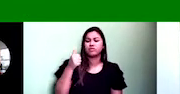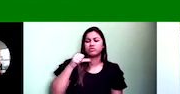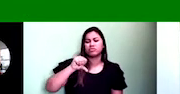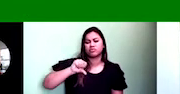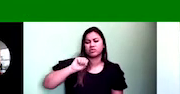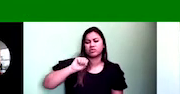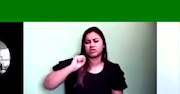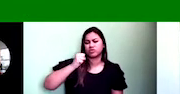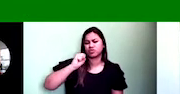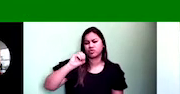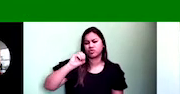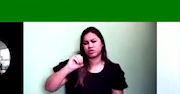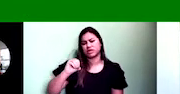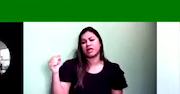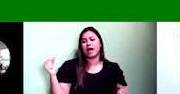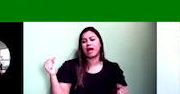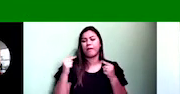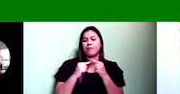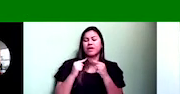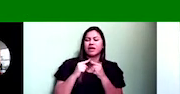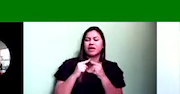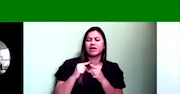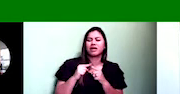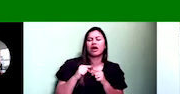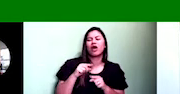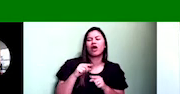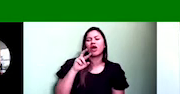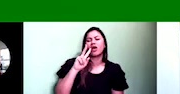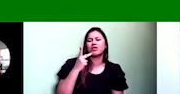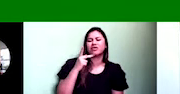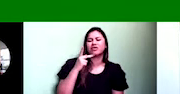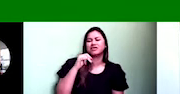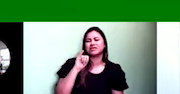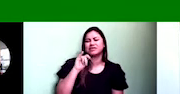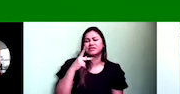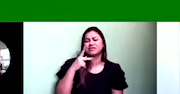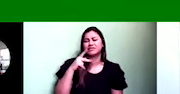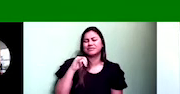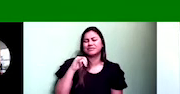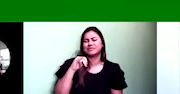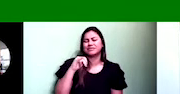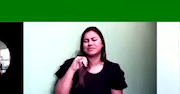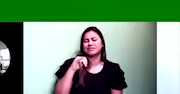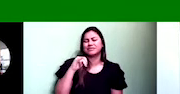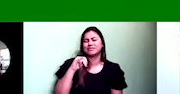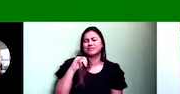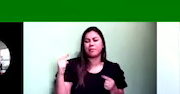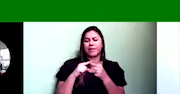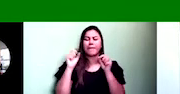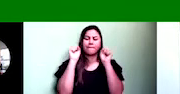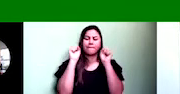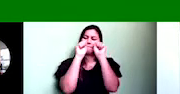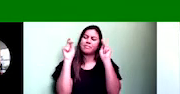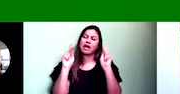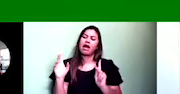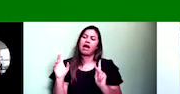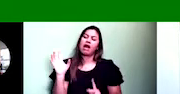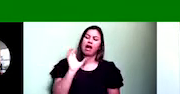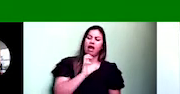de paz e amor, né, onde era permissivo tudo,